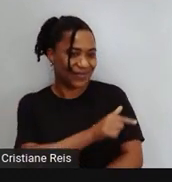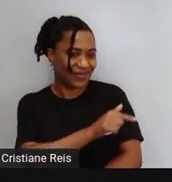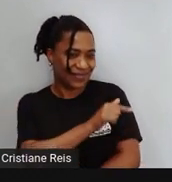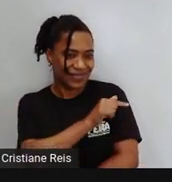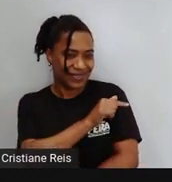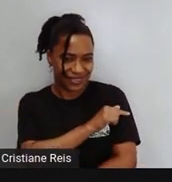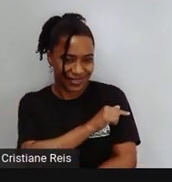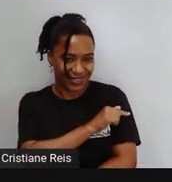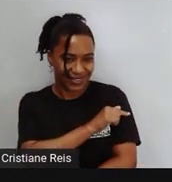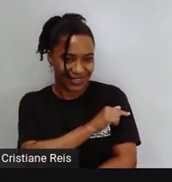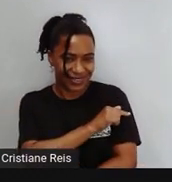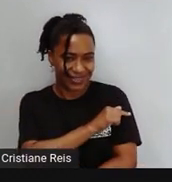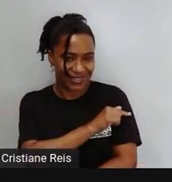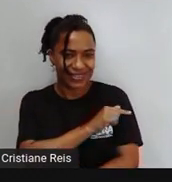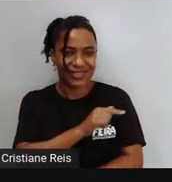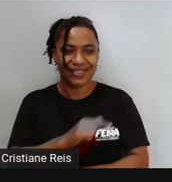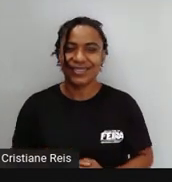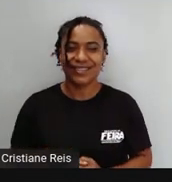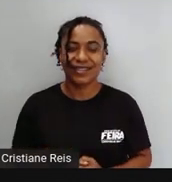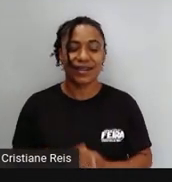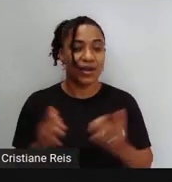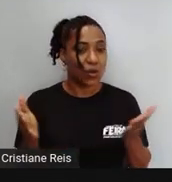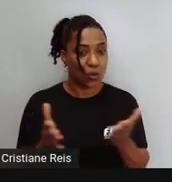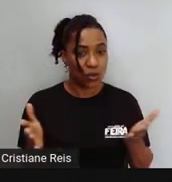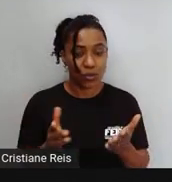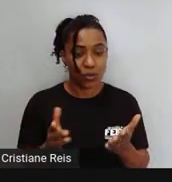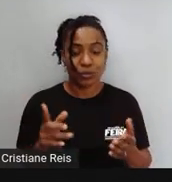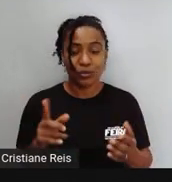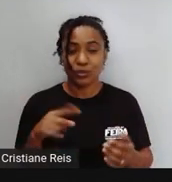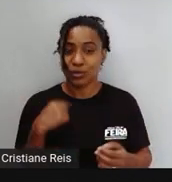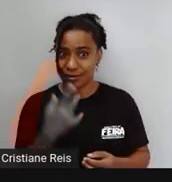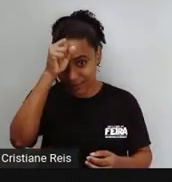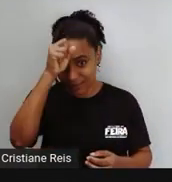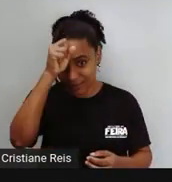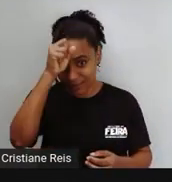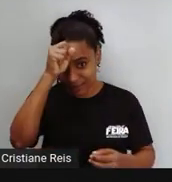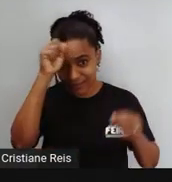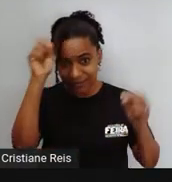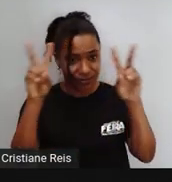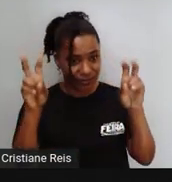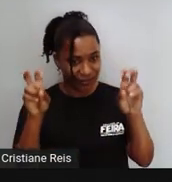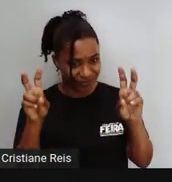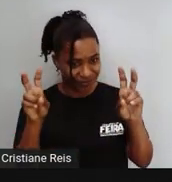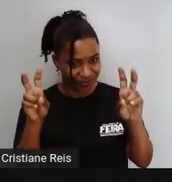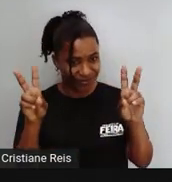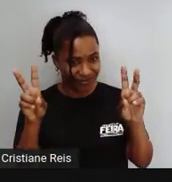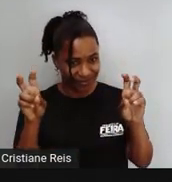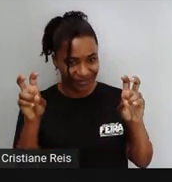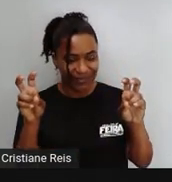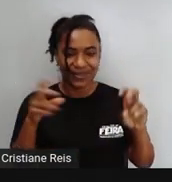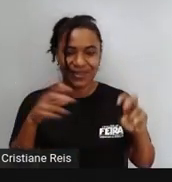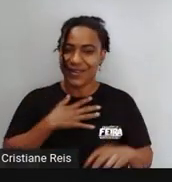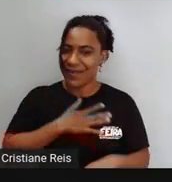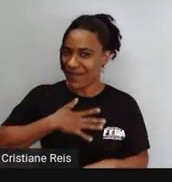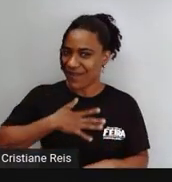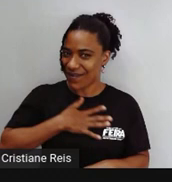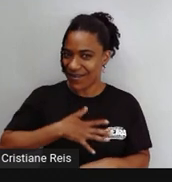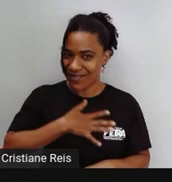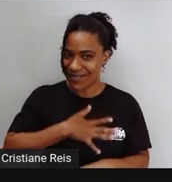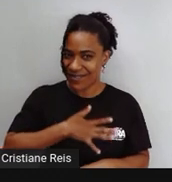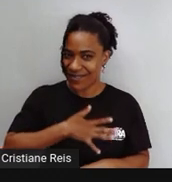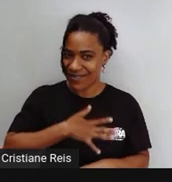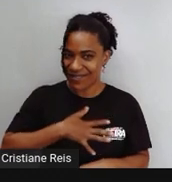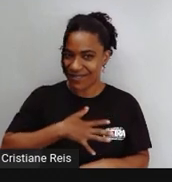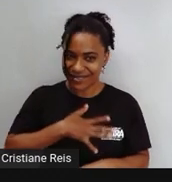ano. E vamos falar sobre uma coisa hoje que todo mundo gosta. Numbers and money. Números